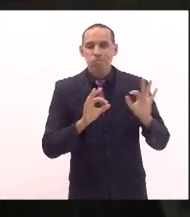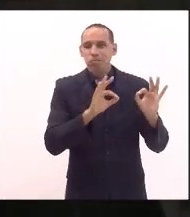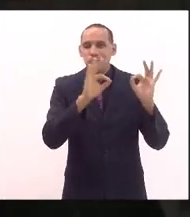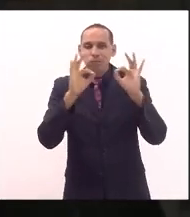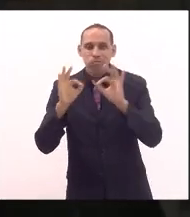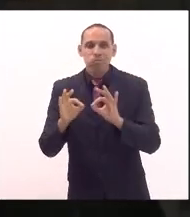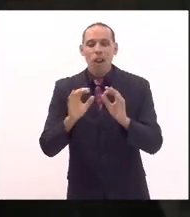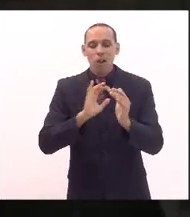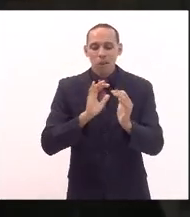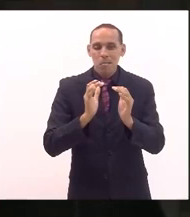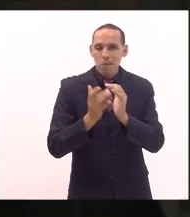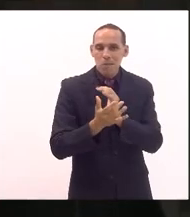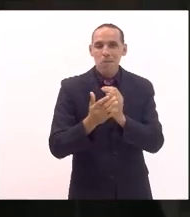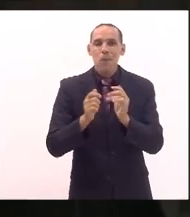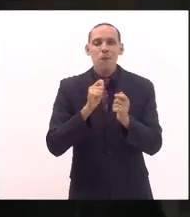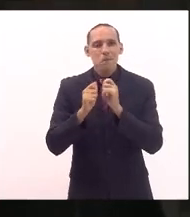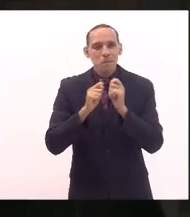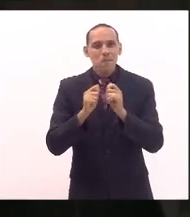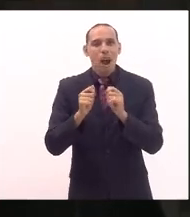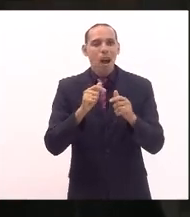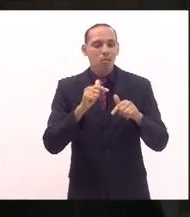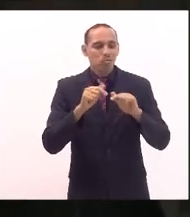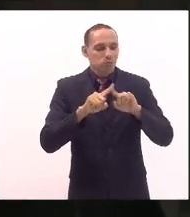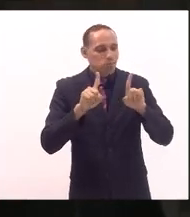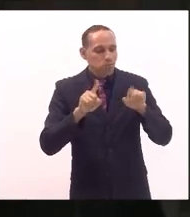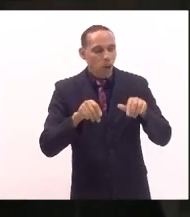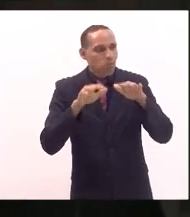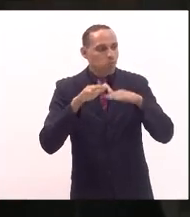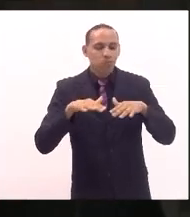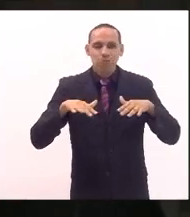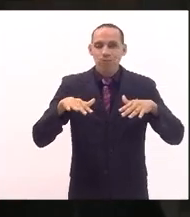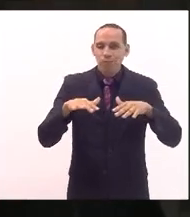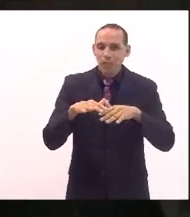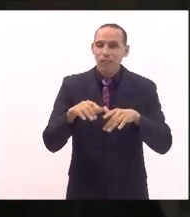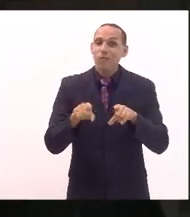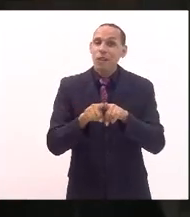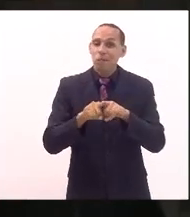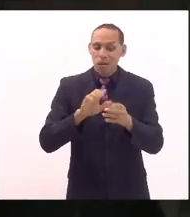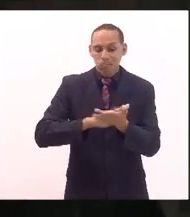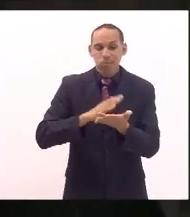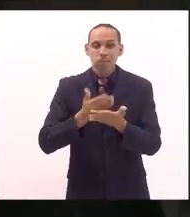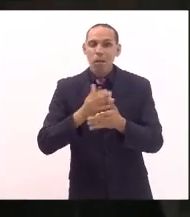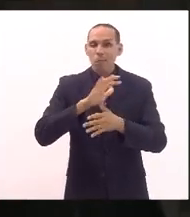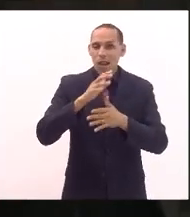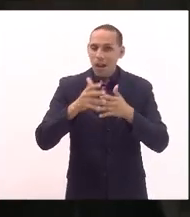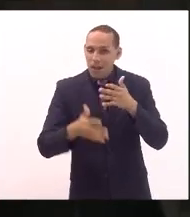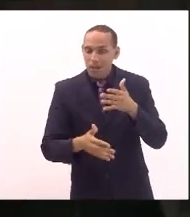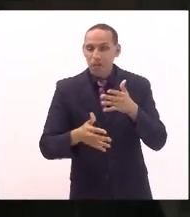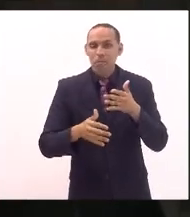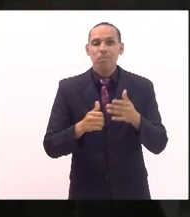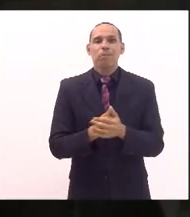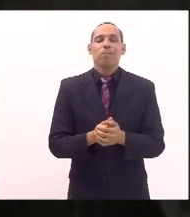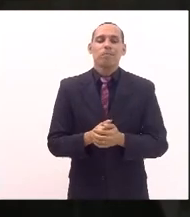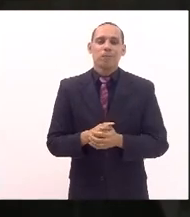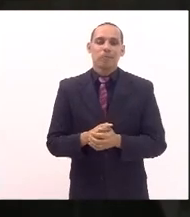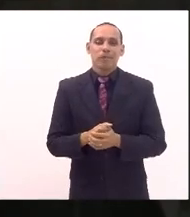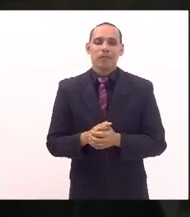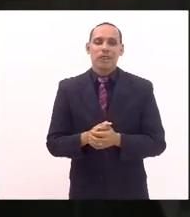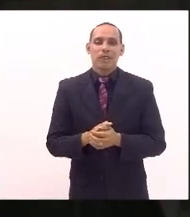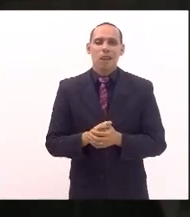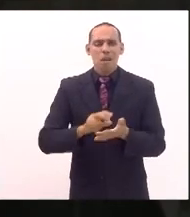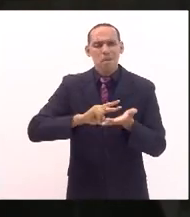e trabalhadores e trabalhadoras desta casa a incluído o intérprete de língua brasileira de sinais que faz